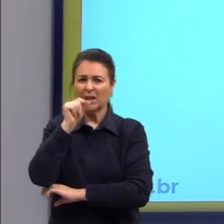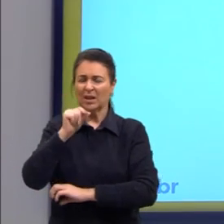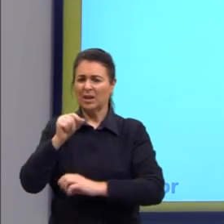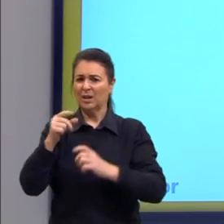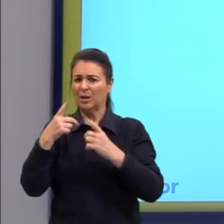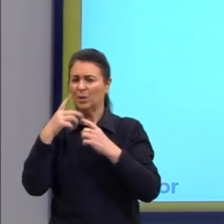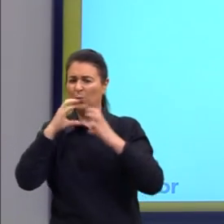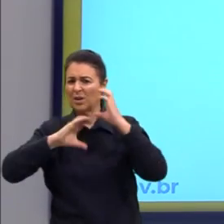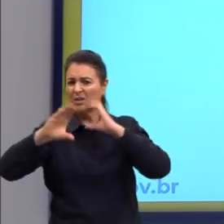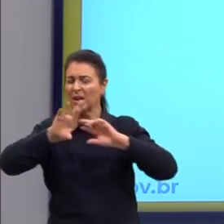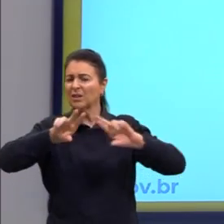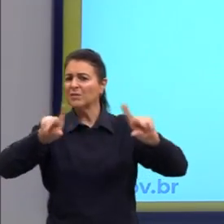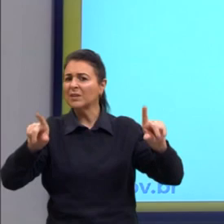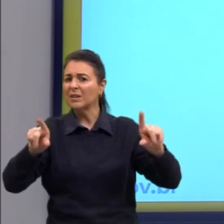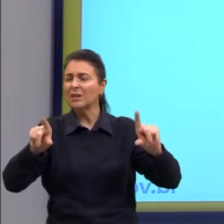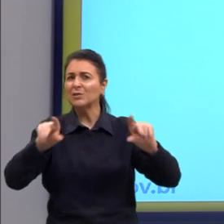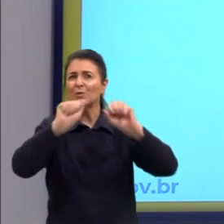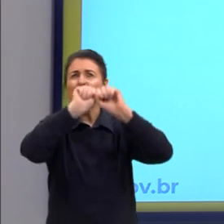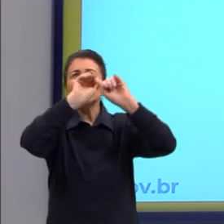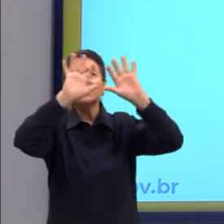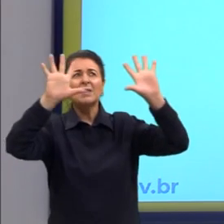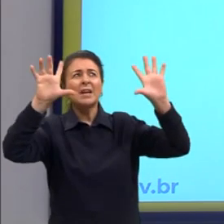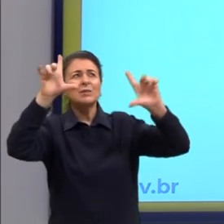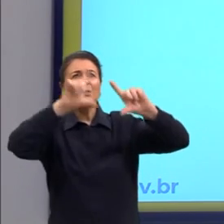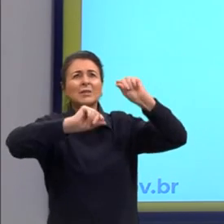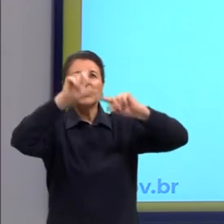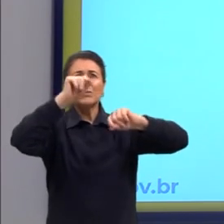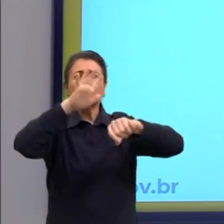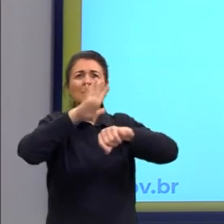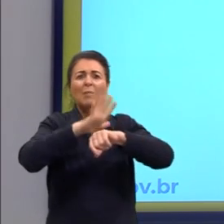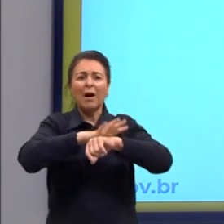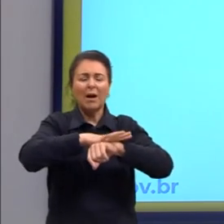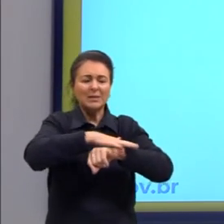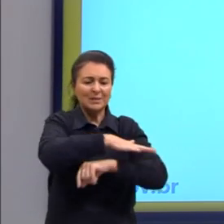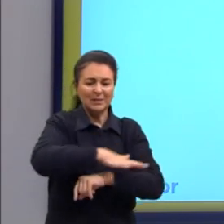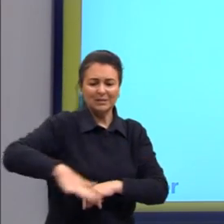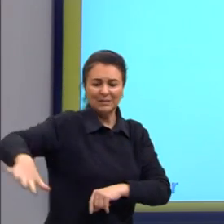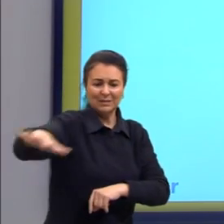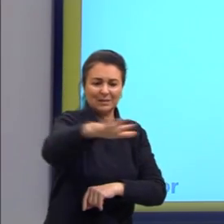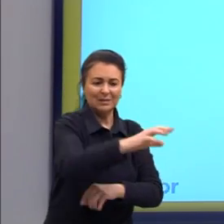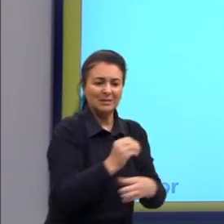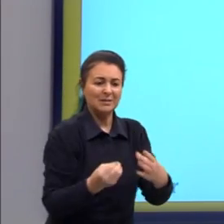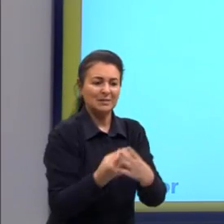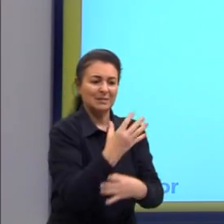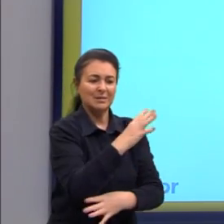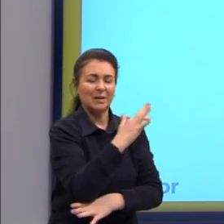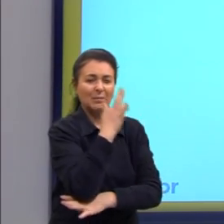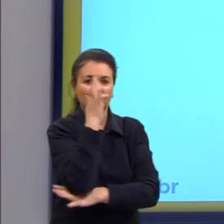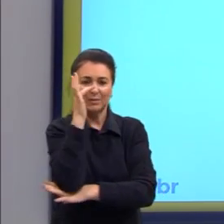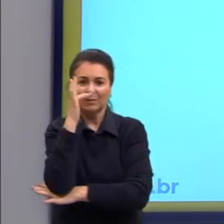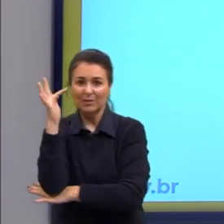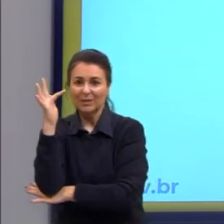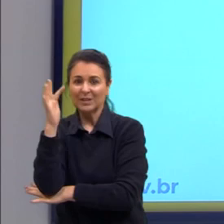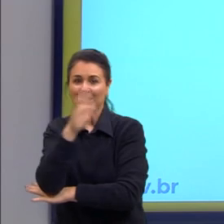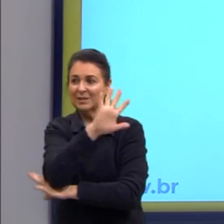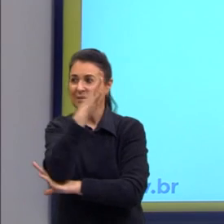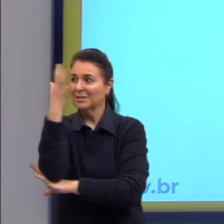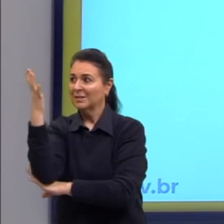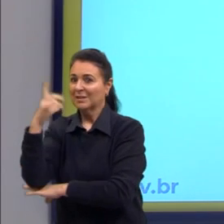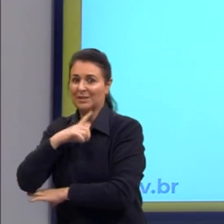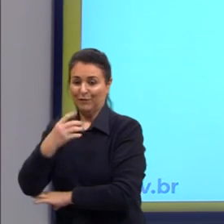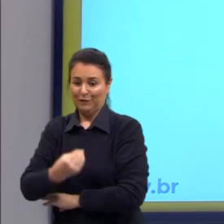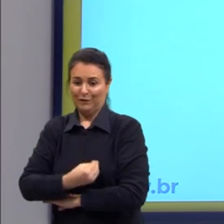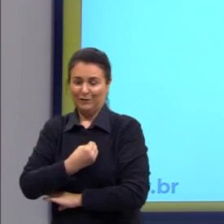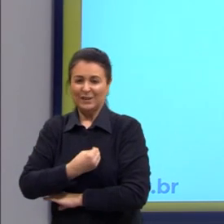Nosso céu tem mais estrelas, nossas várzeas têm mais flores. Nossos bosques têm mais vida, nossa vida mais amores.